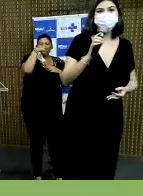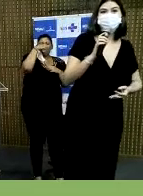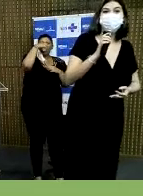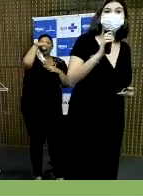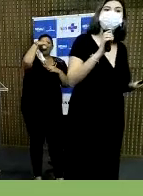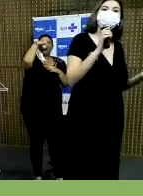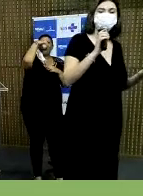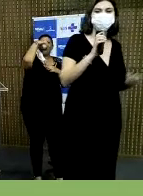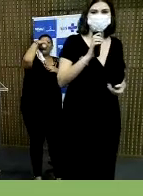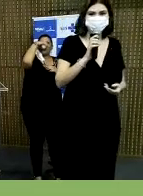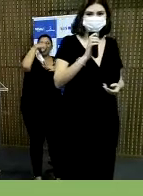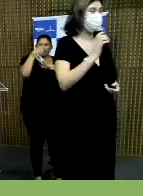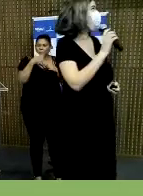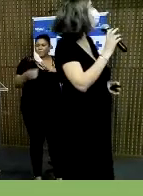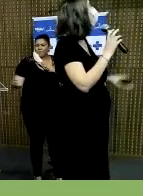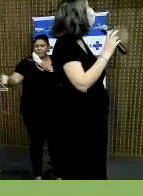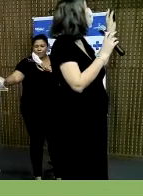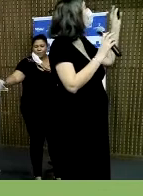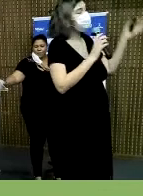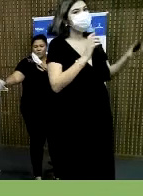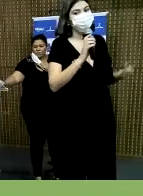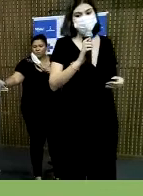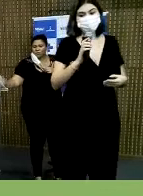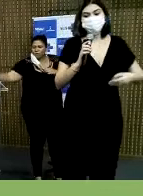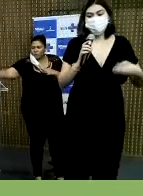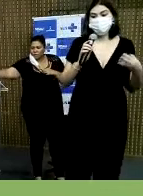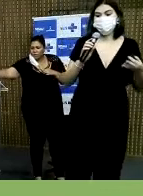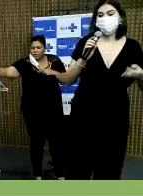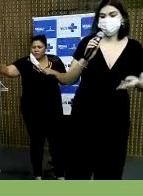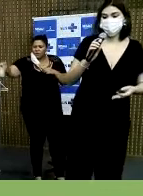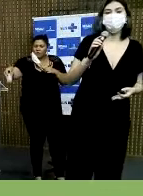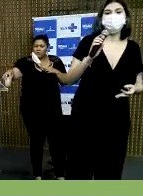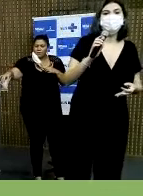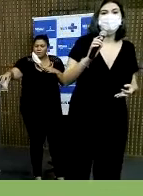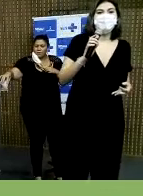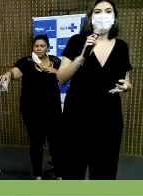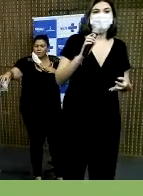dados de tuberculose e hanseníase da nossa unidade. Em relação, por exemplo, o percentual de